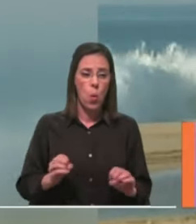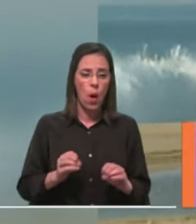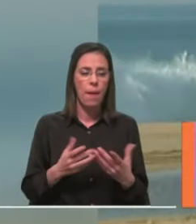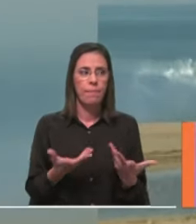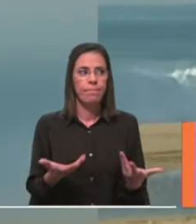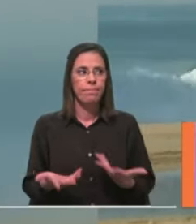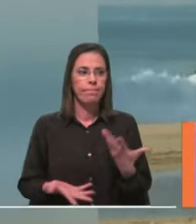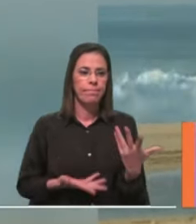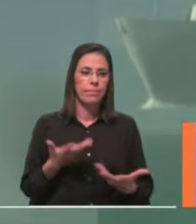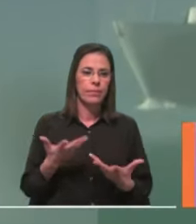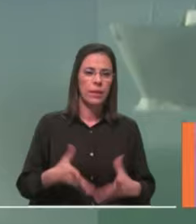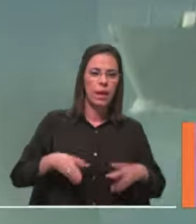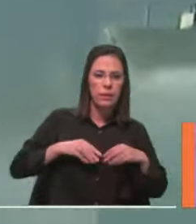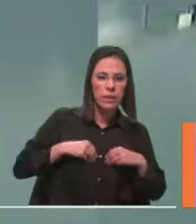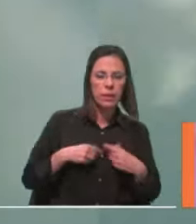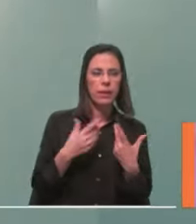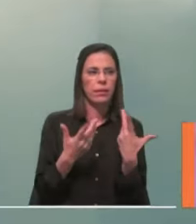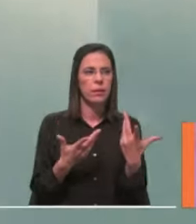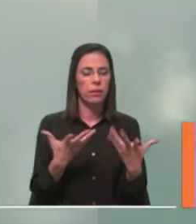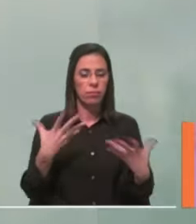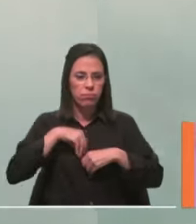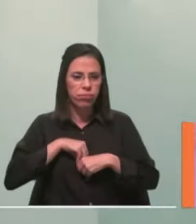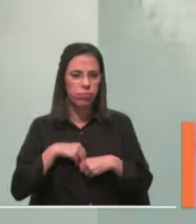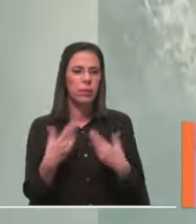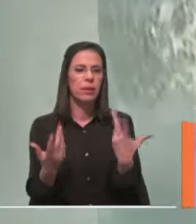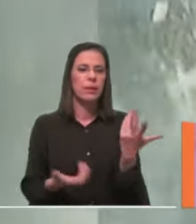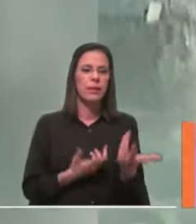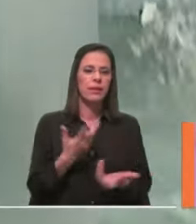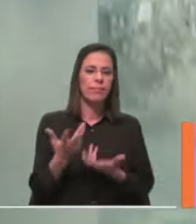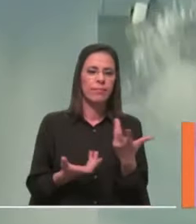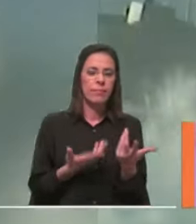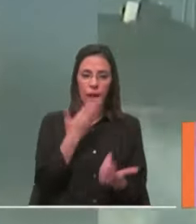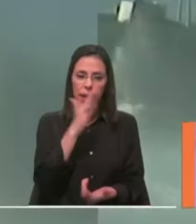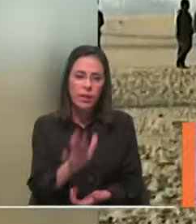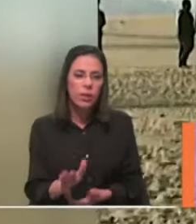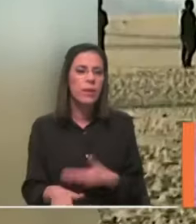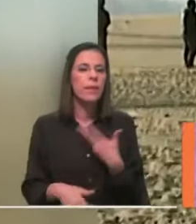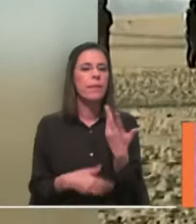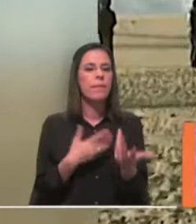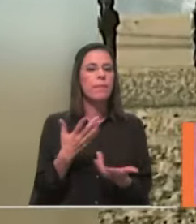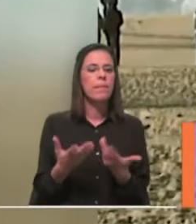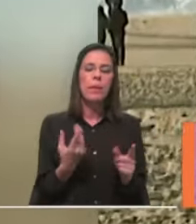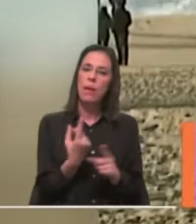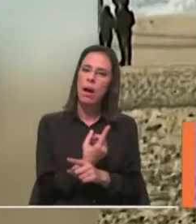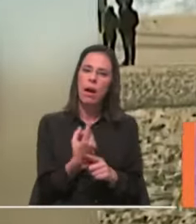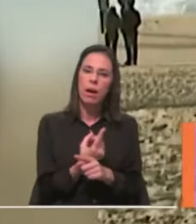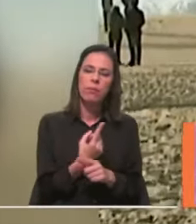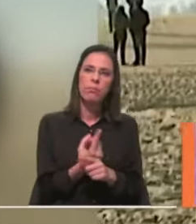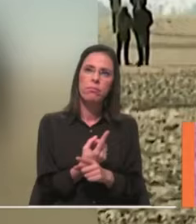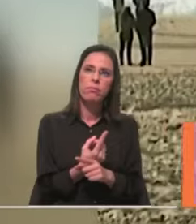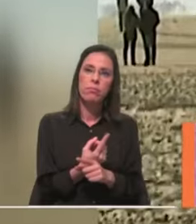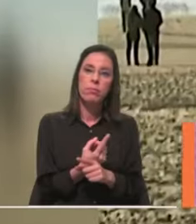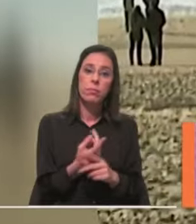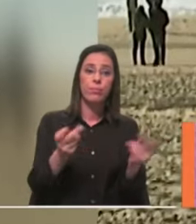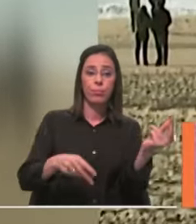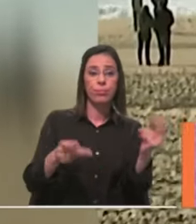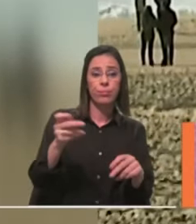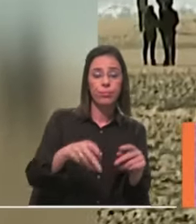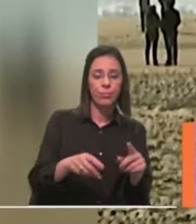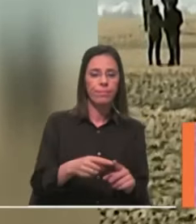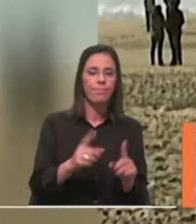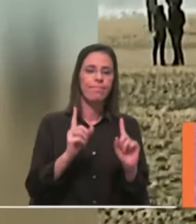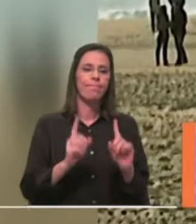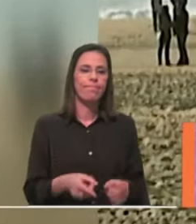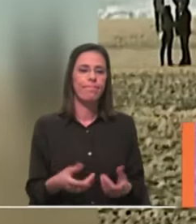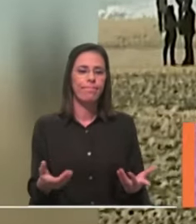menos, aceitar, assimilar, reagir. Mas há coisas que vão acontecendo que